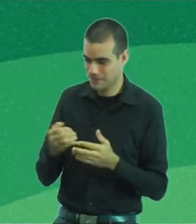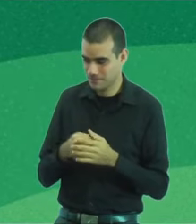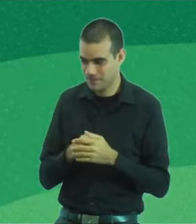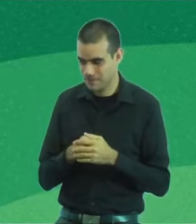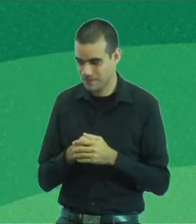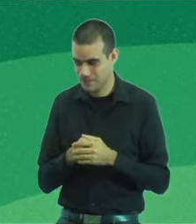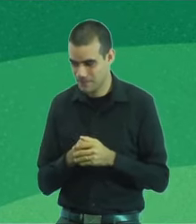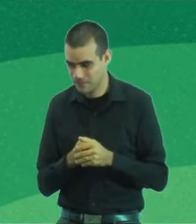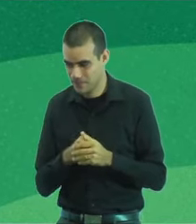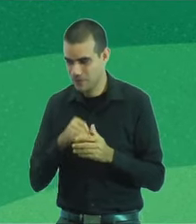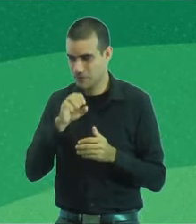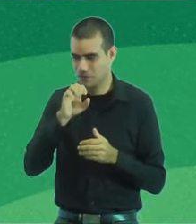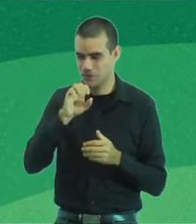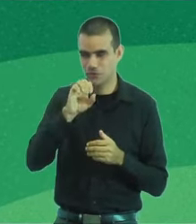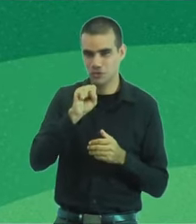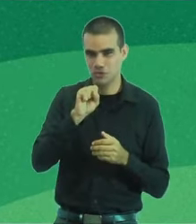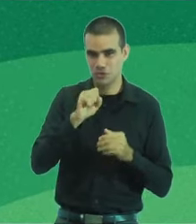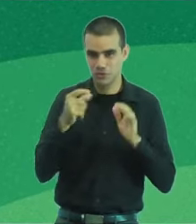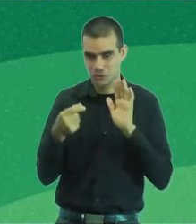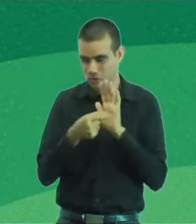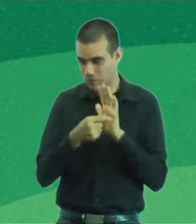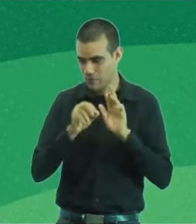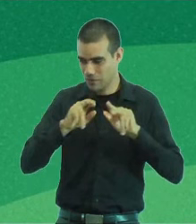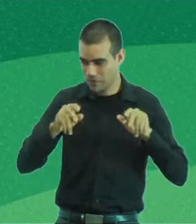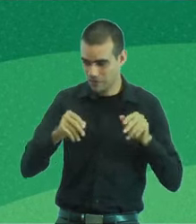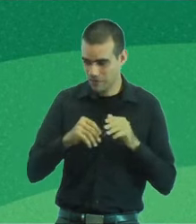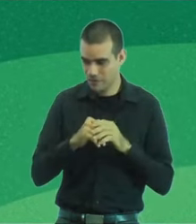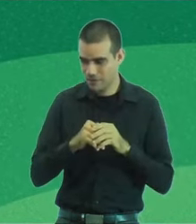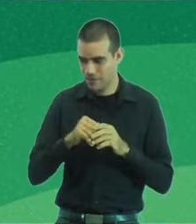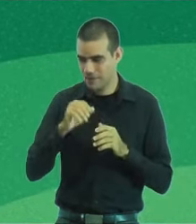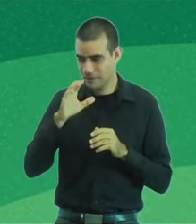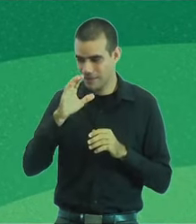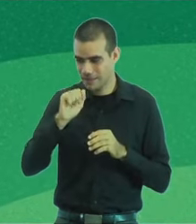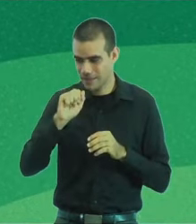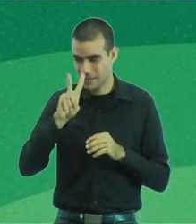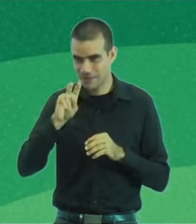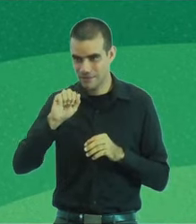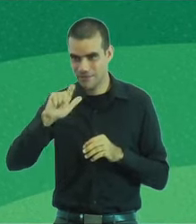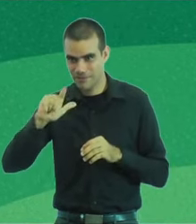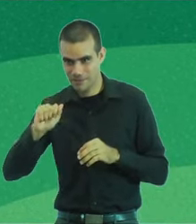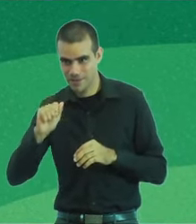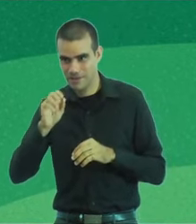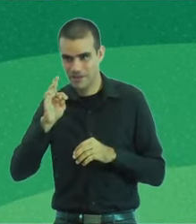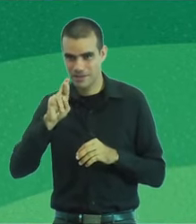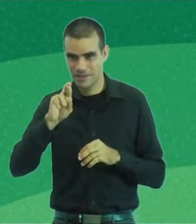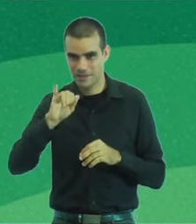como licenças abertas esse cavalo de tróia vai fazer sentido em breve